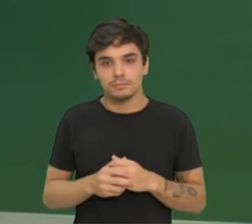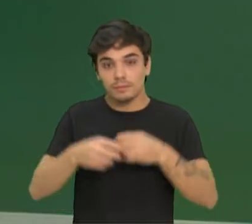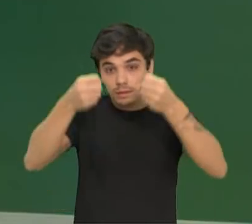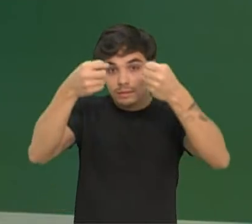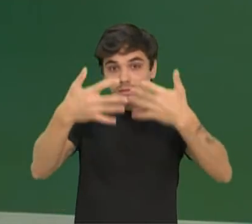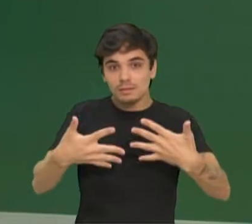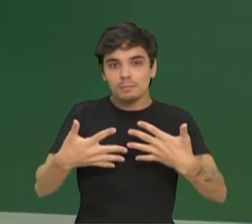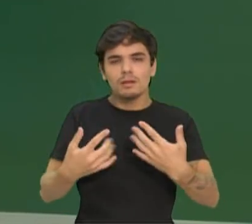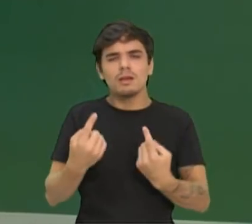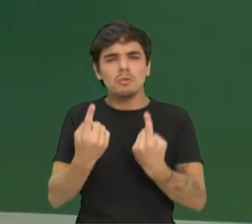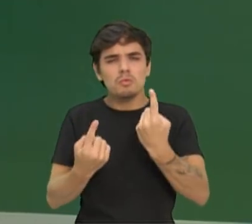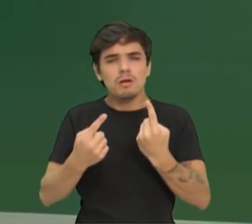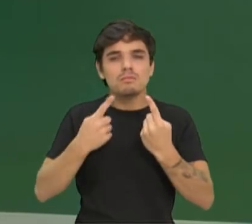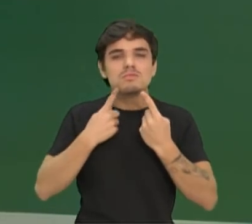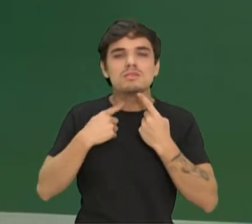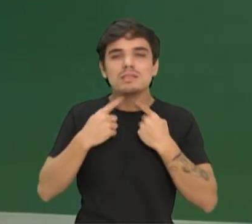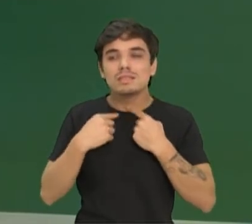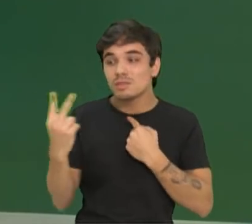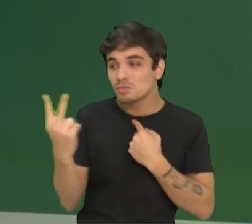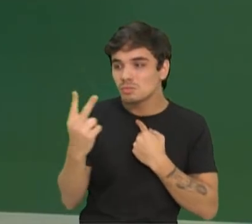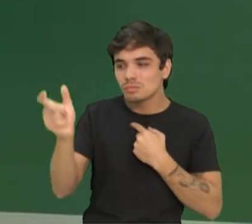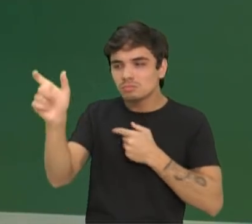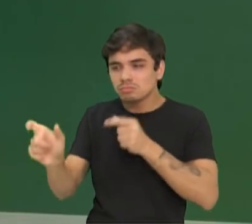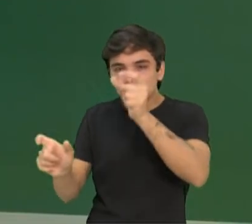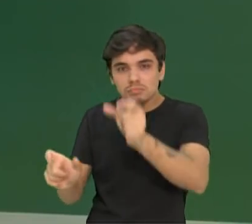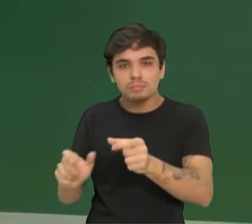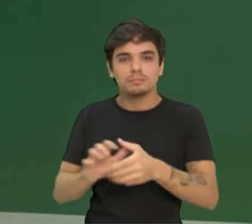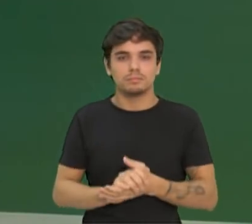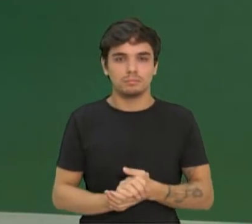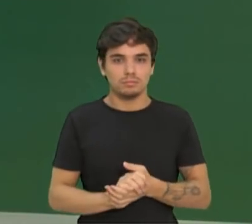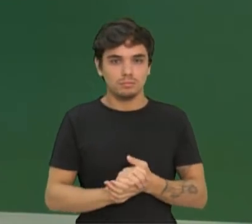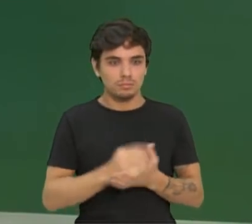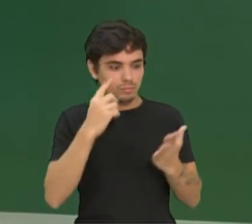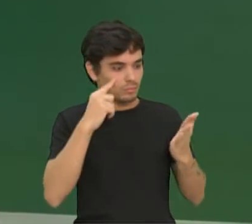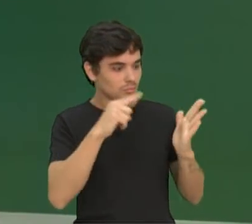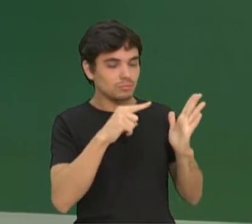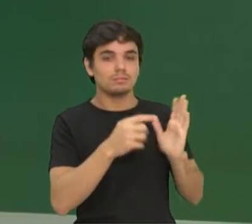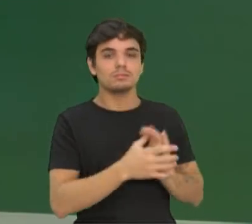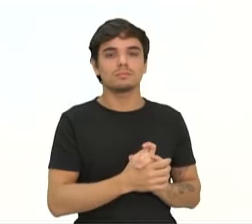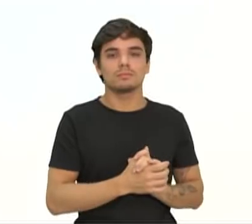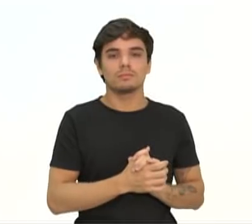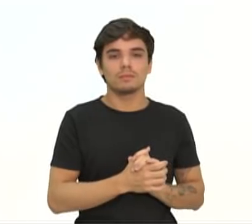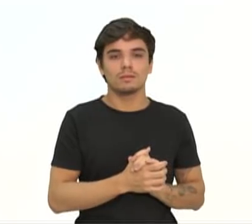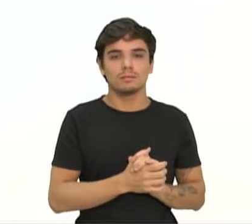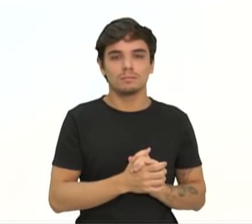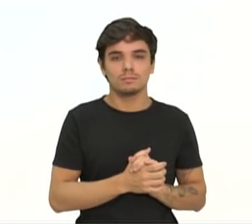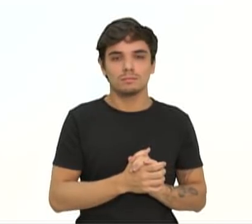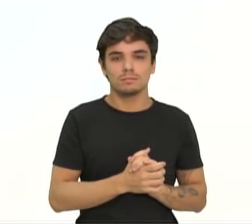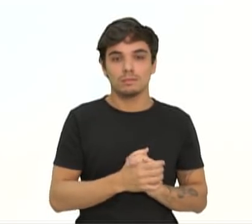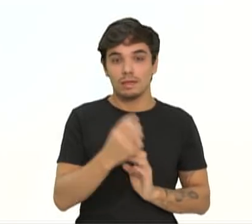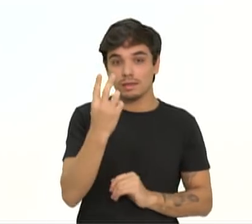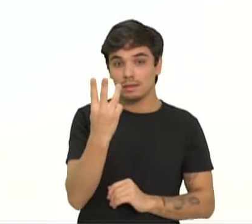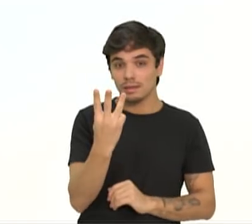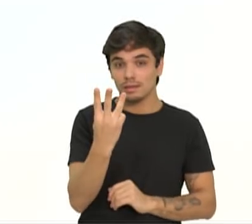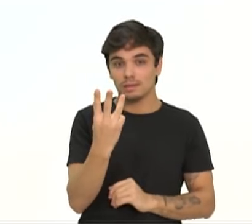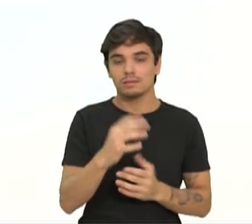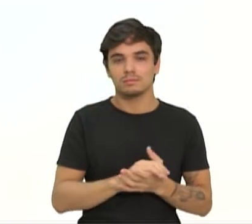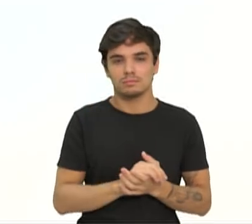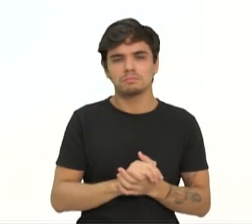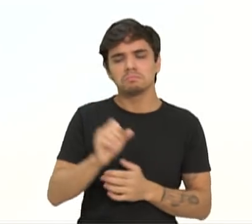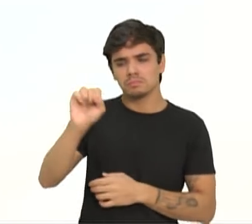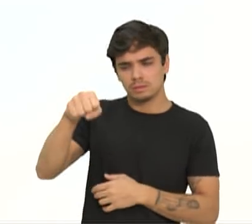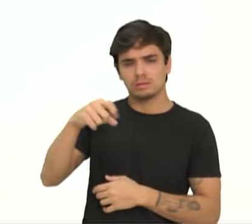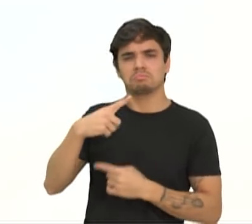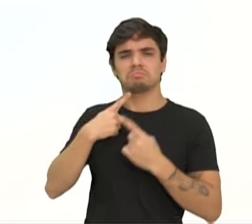Explicou qual era o desejo desses dois personagens? Então vamos conferir. 3. Sim, eles